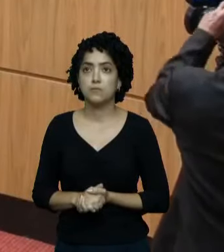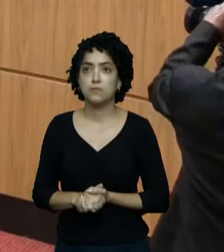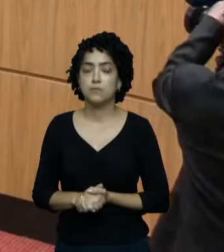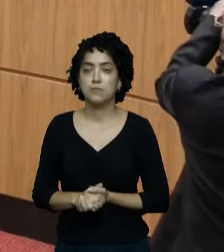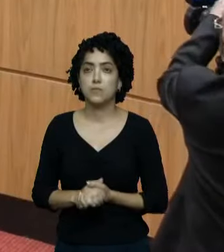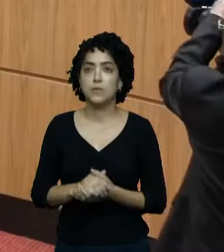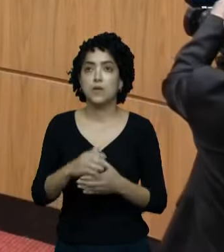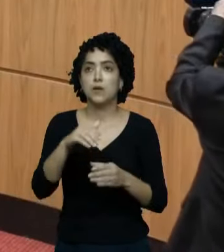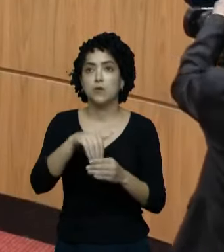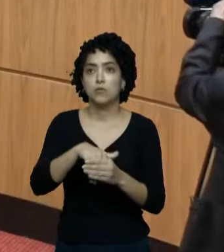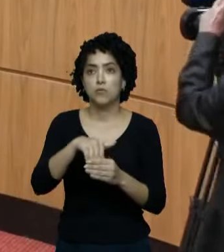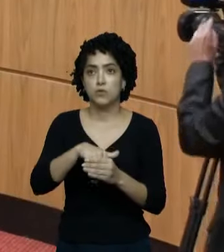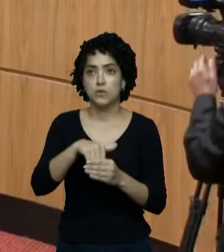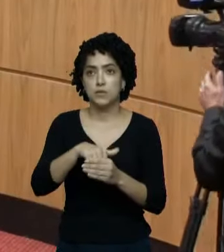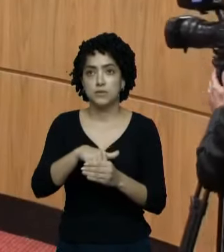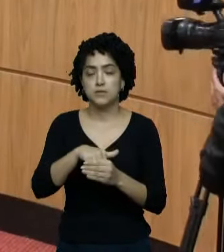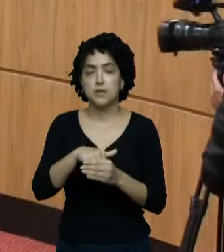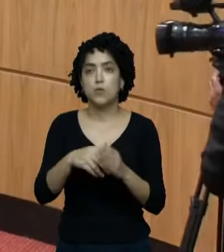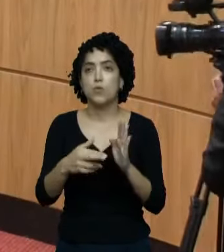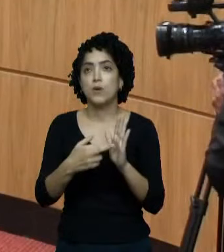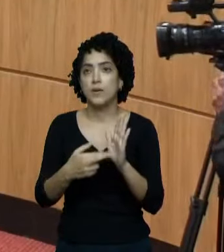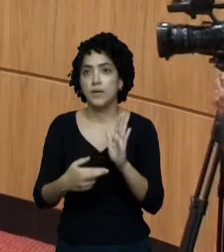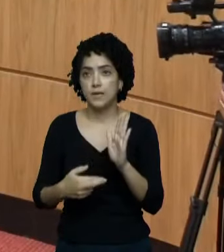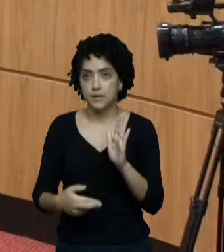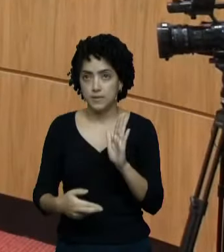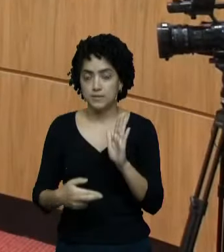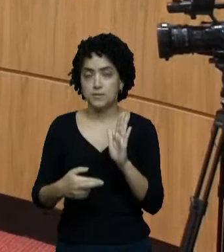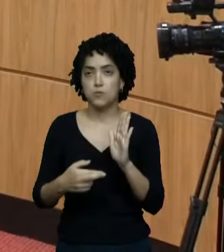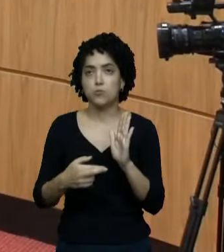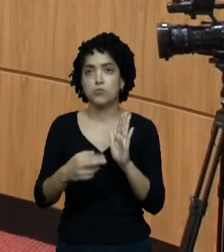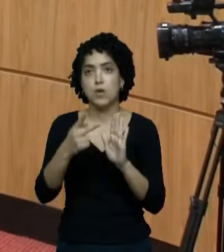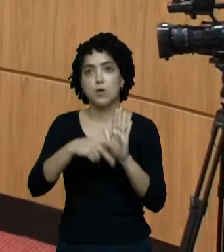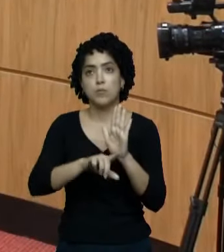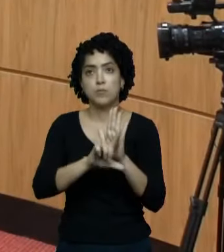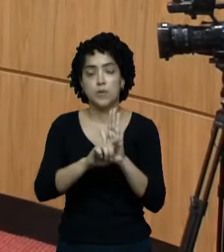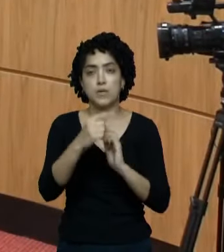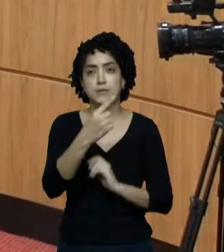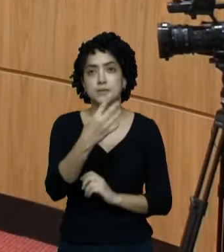Votação e redação final ao projeto de lei